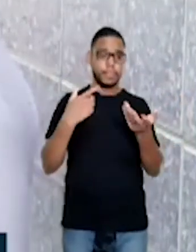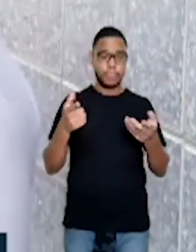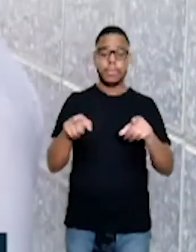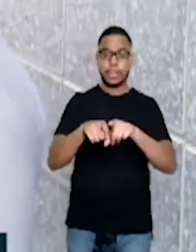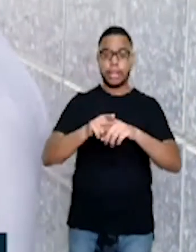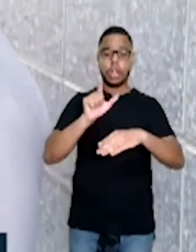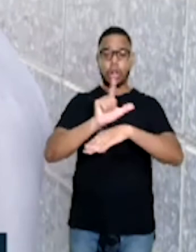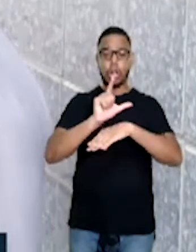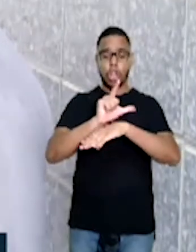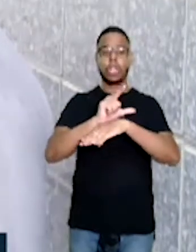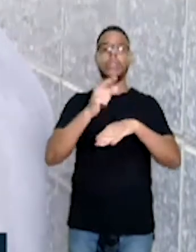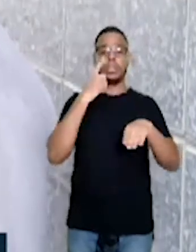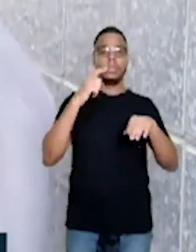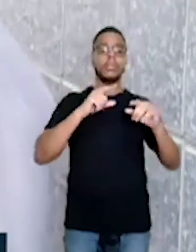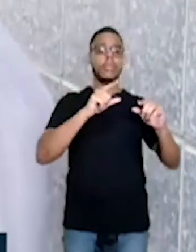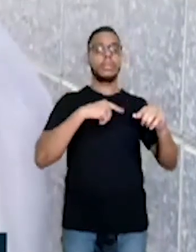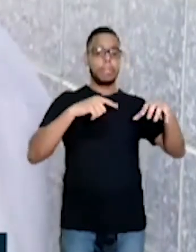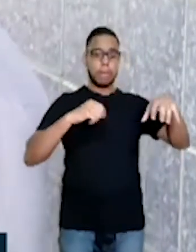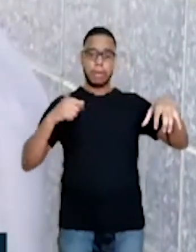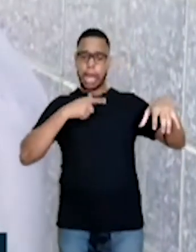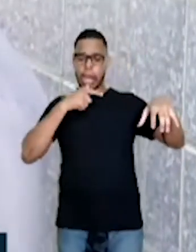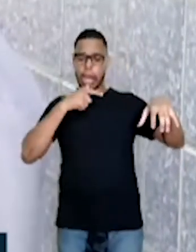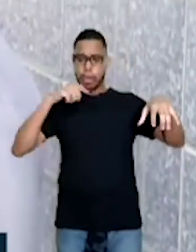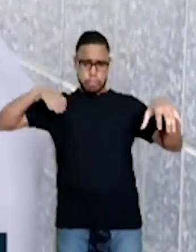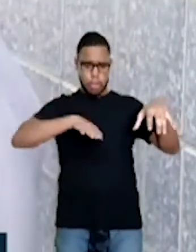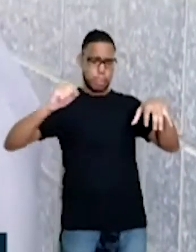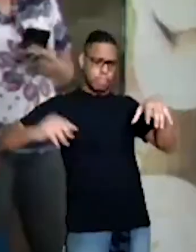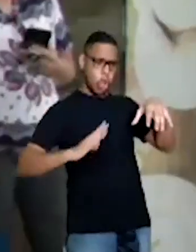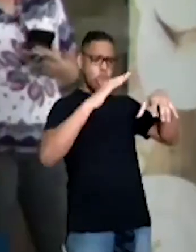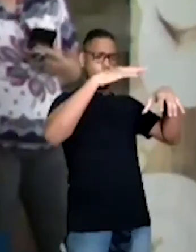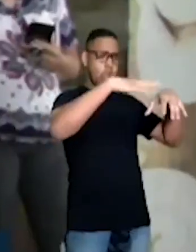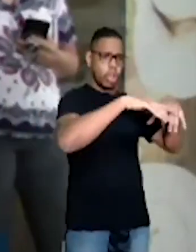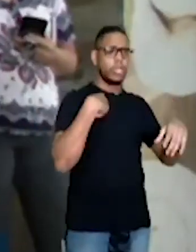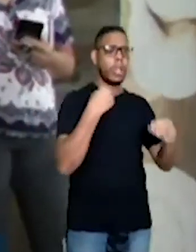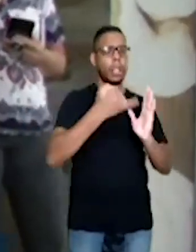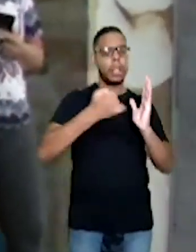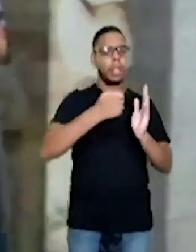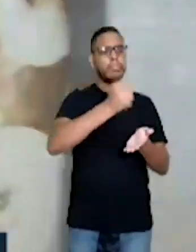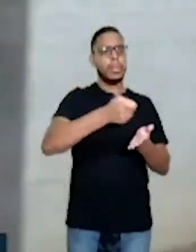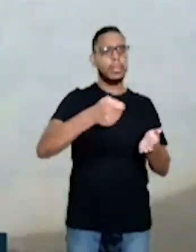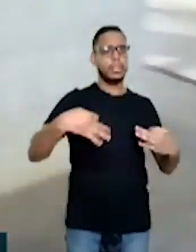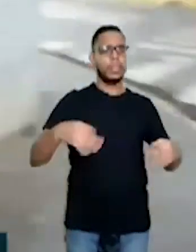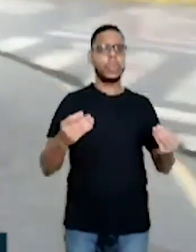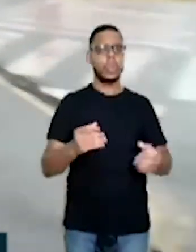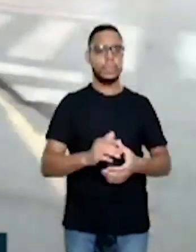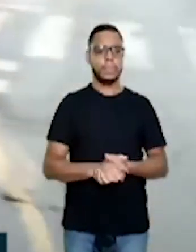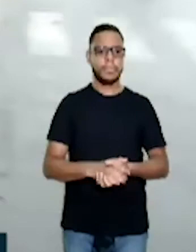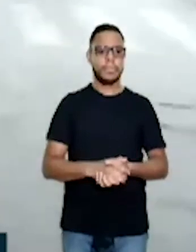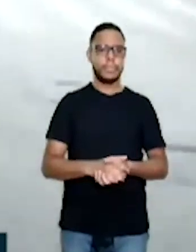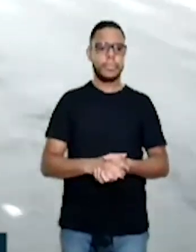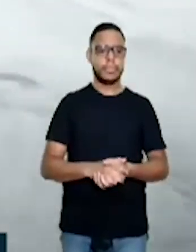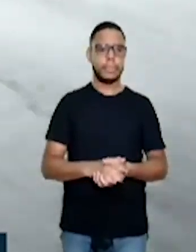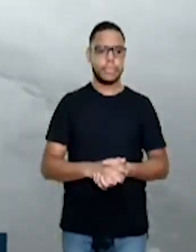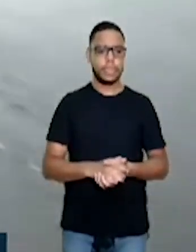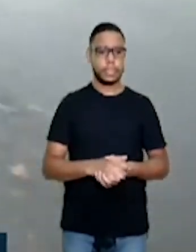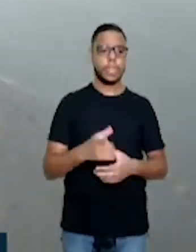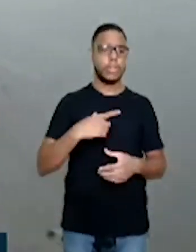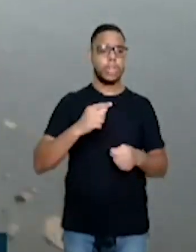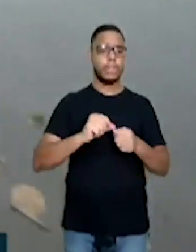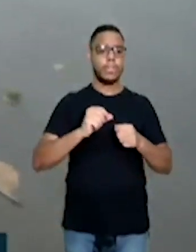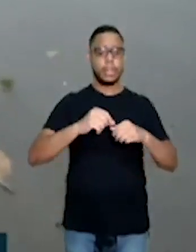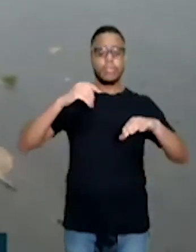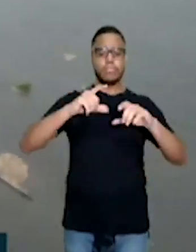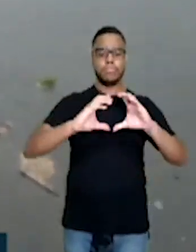paga os impostos todo em dia, como é que está uma situação dessa? E para resolver era só fazer uma canaleta aqui? Com certeza, é o